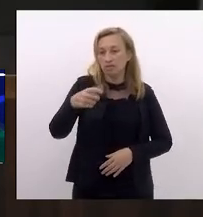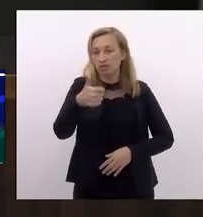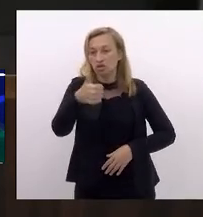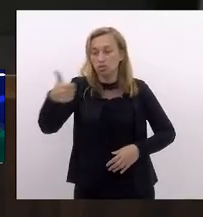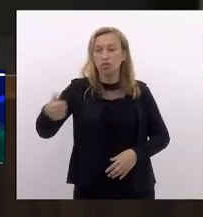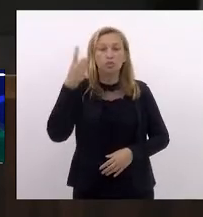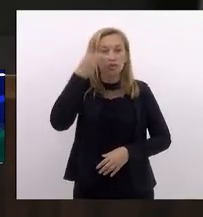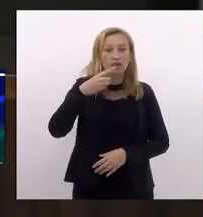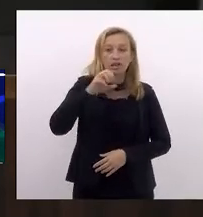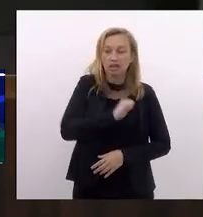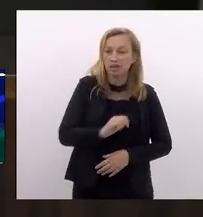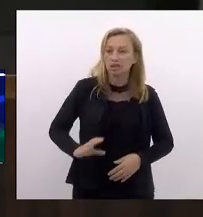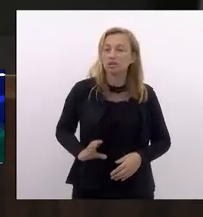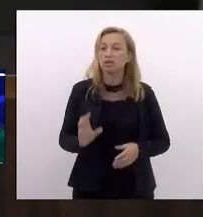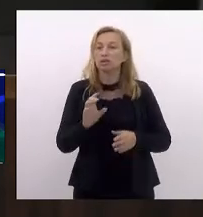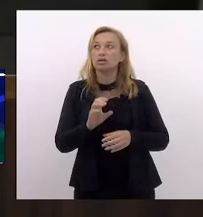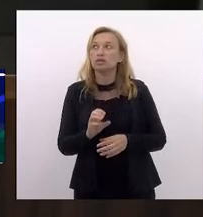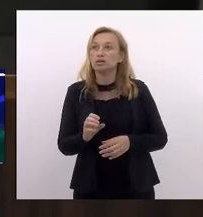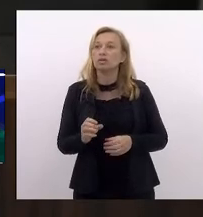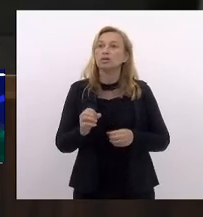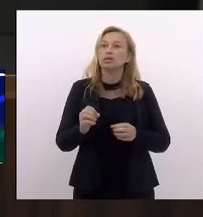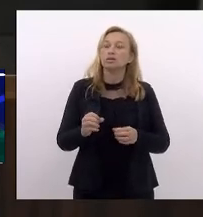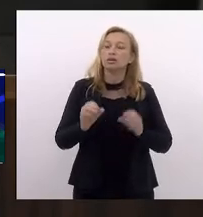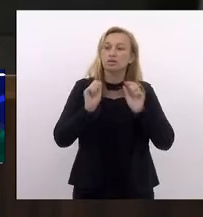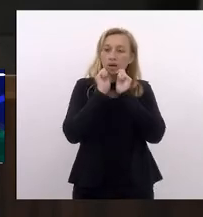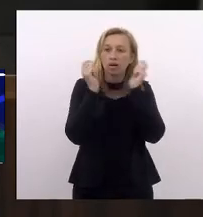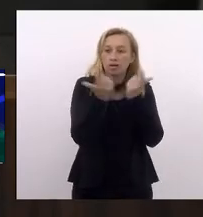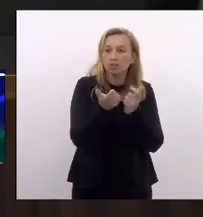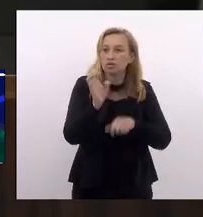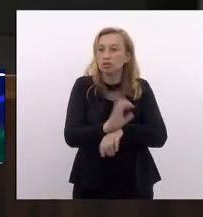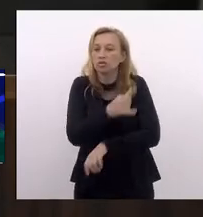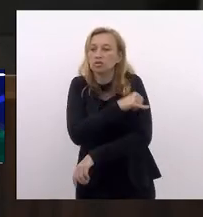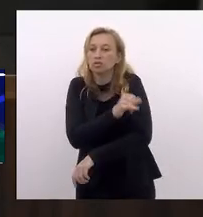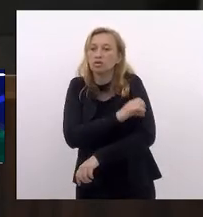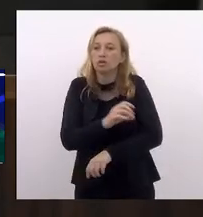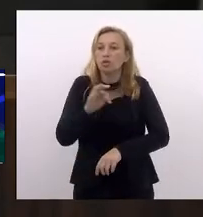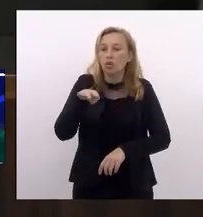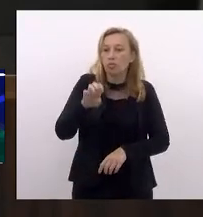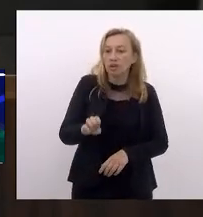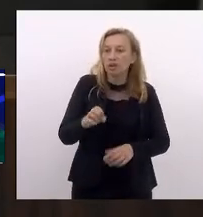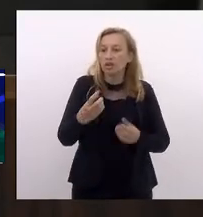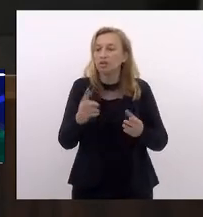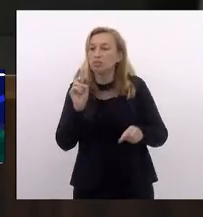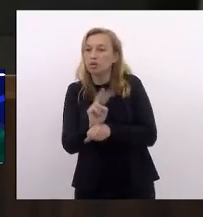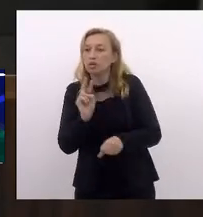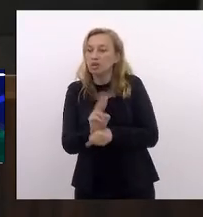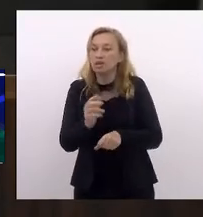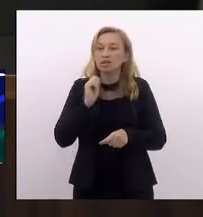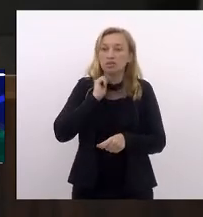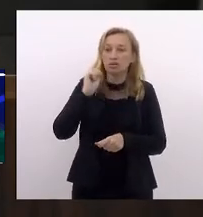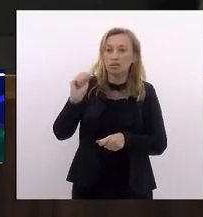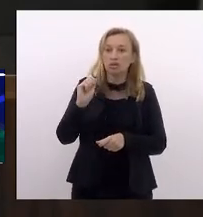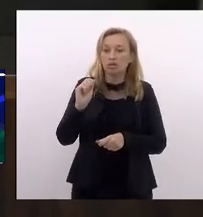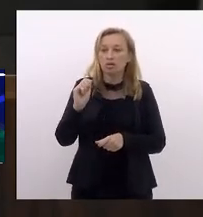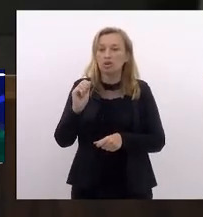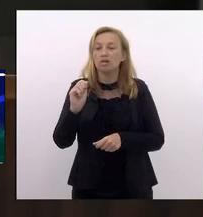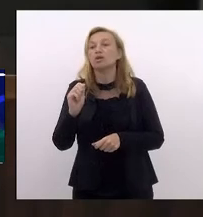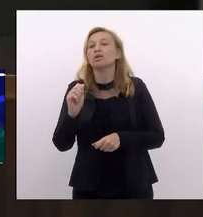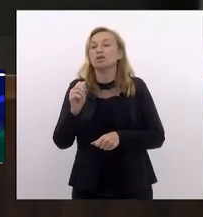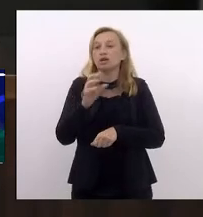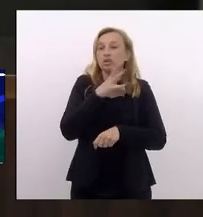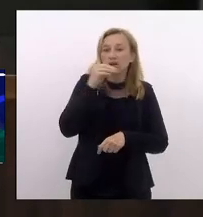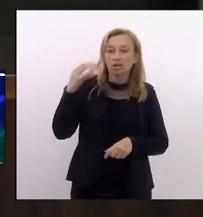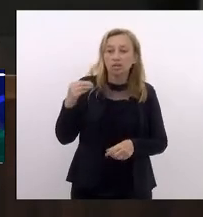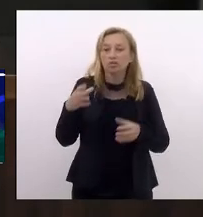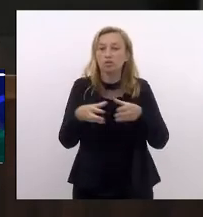dá para o deputado André Ceciliano que institui no âmbito da Assembleia Legislativa do Estado Rio de Janeiro comitê de prevenção de homicídios na adolescência pena